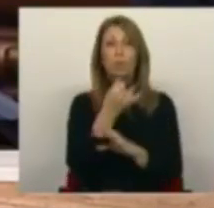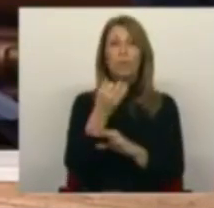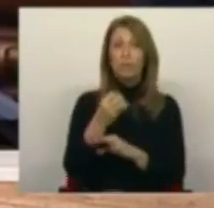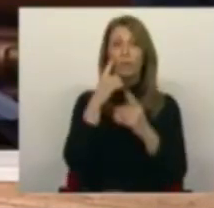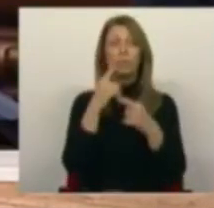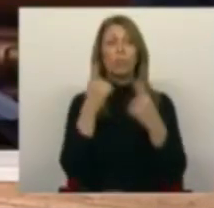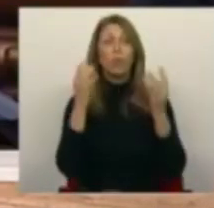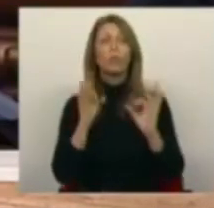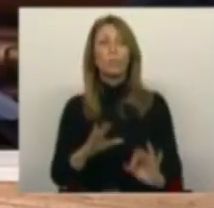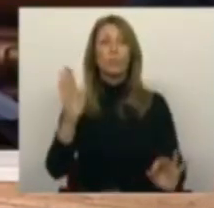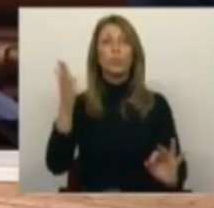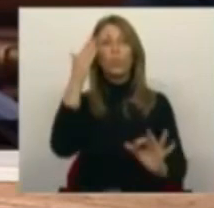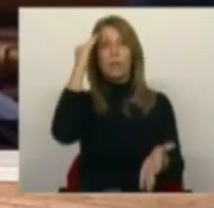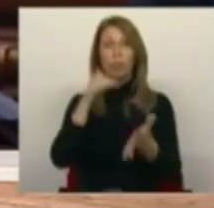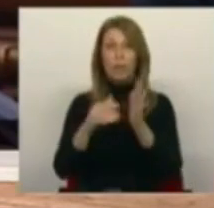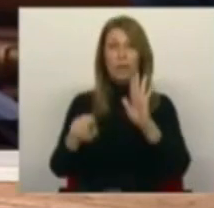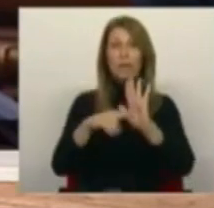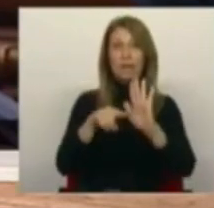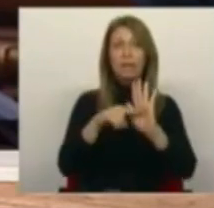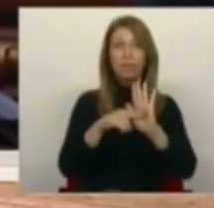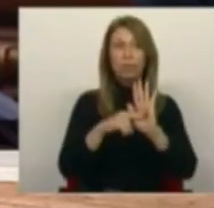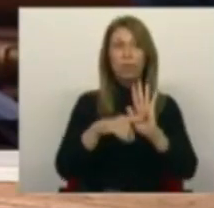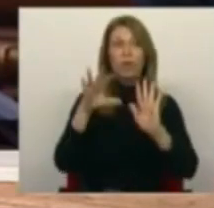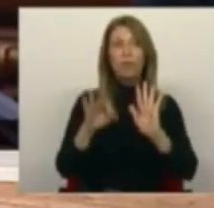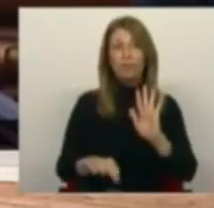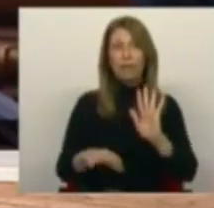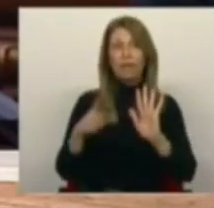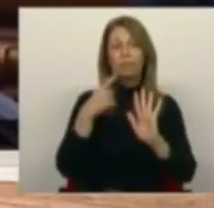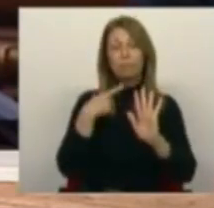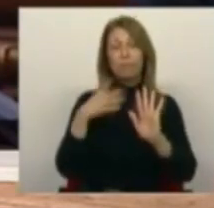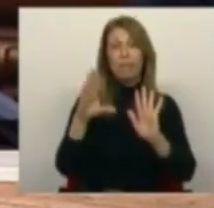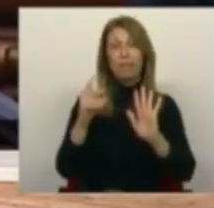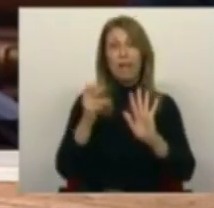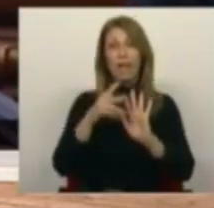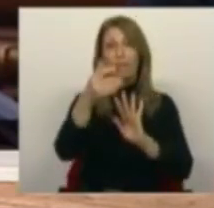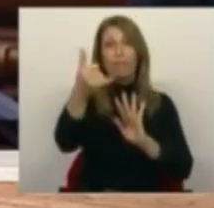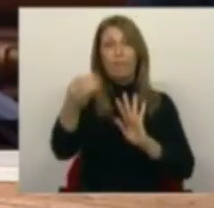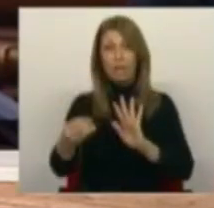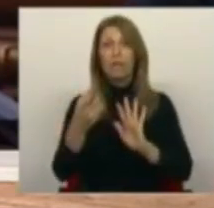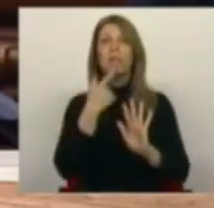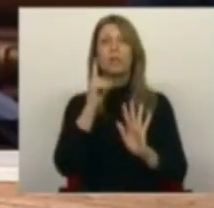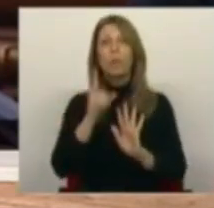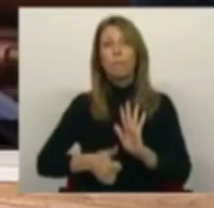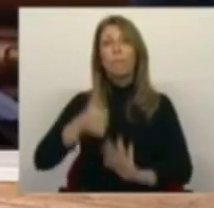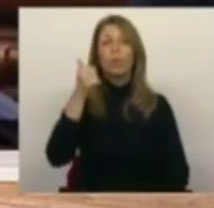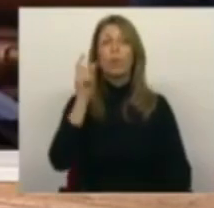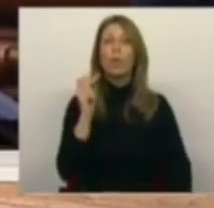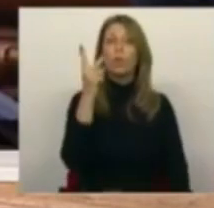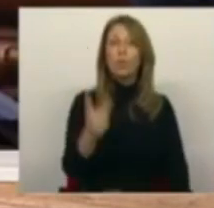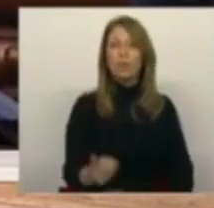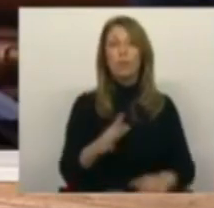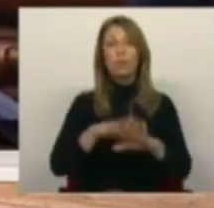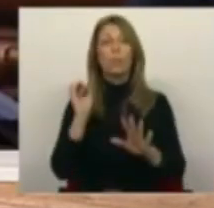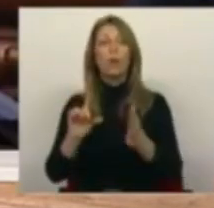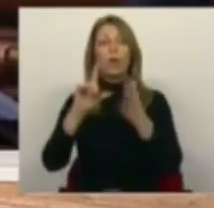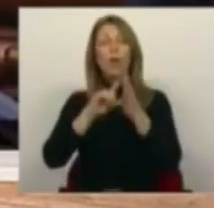aponta para termos os primeiros saldos negativos no final da década de 20, o que significa uma melhoria de 2 anos face ao projetado